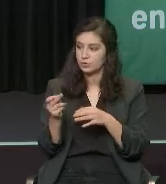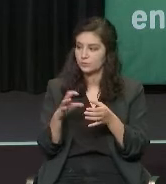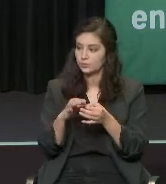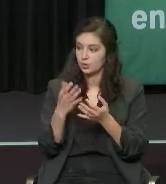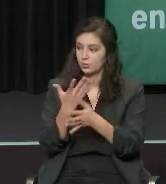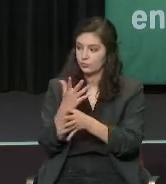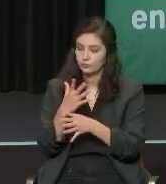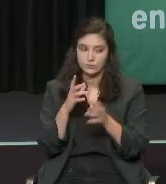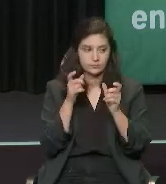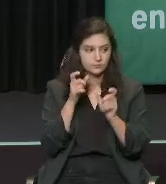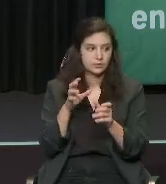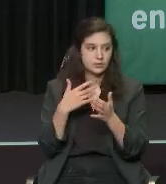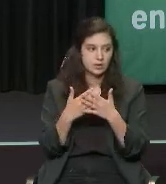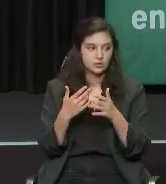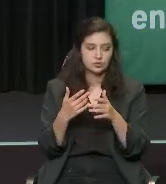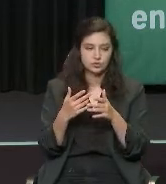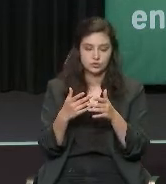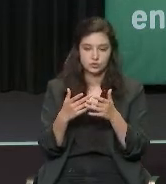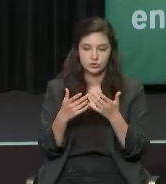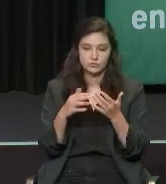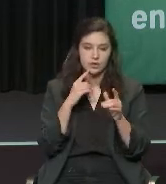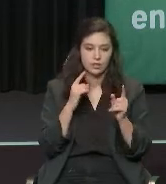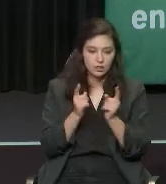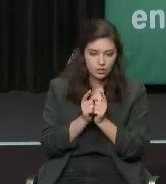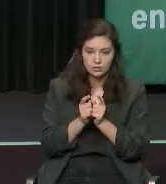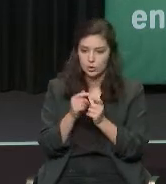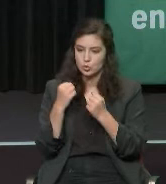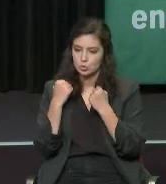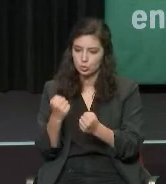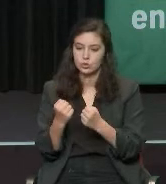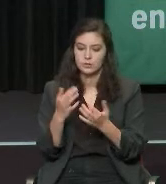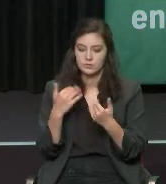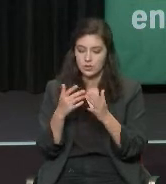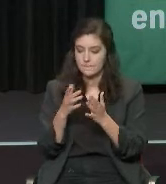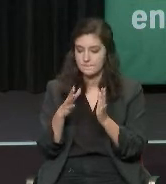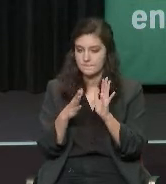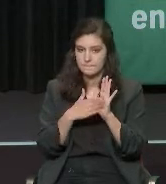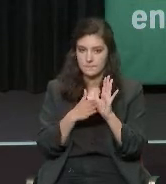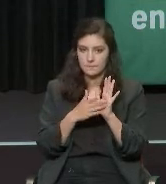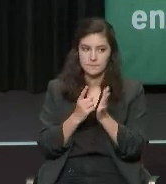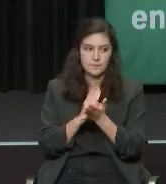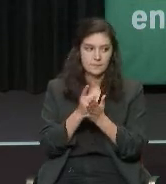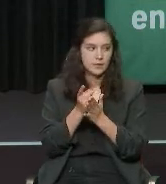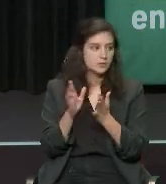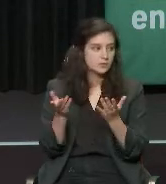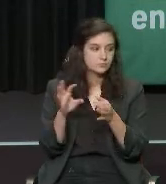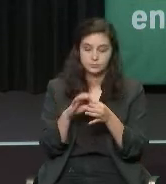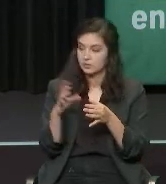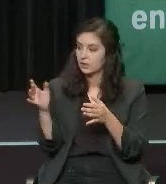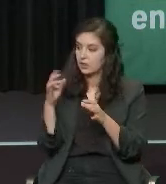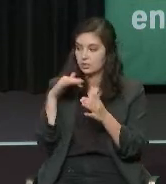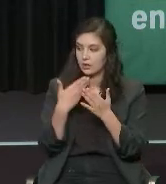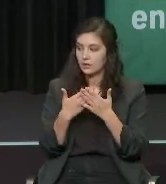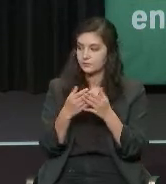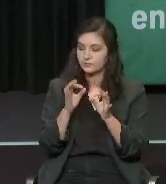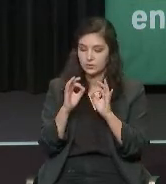com estações mais prolongadas, mais curtas, mais intensas, mas basicamente estão mapeadas. E em função deste mapeamento faz-se a formulação